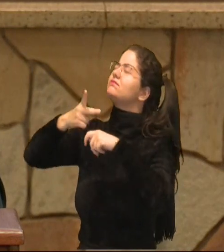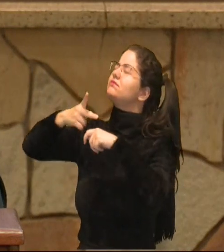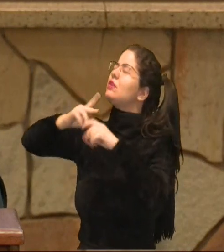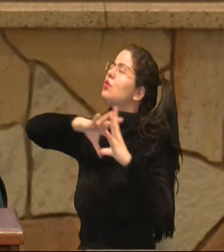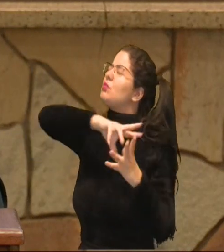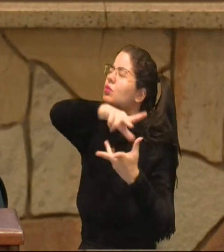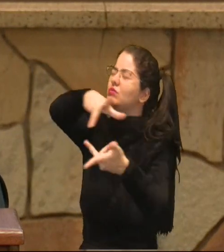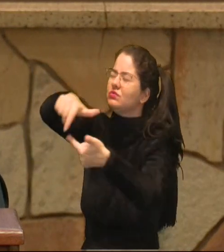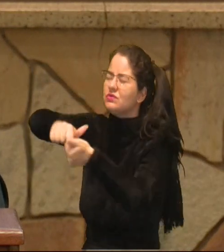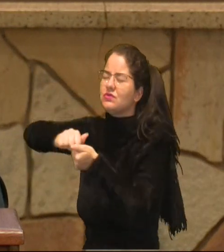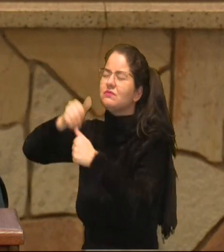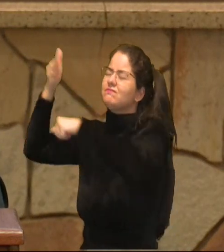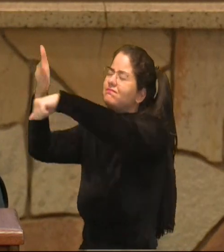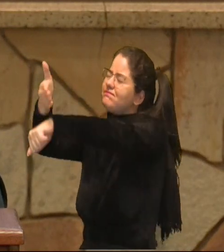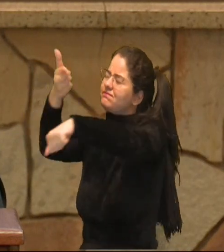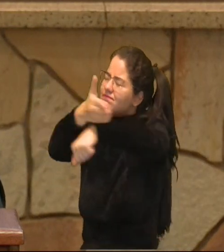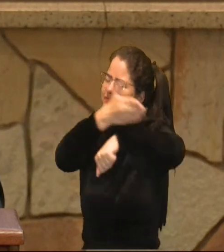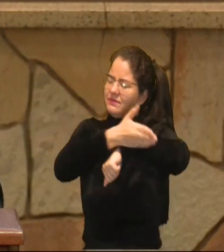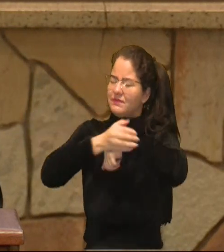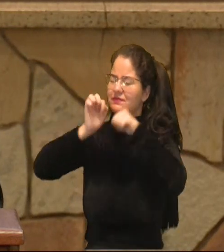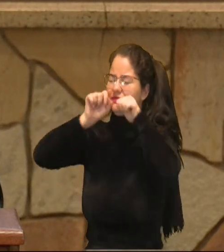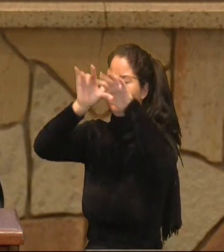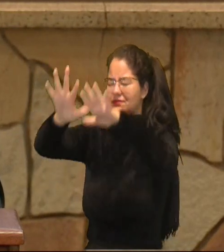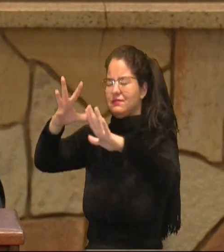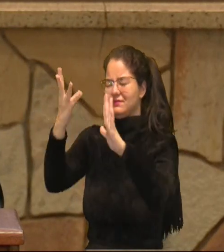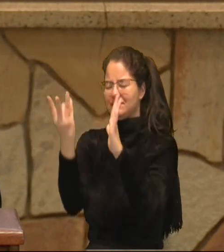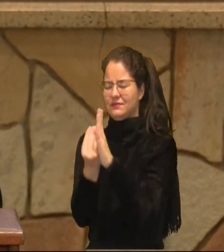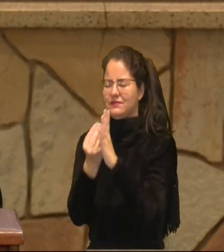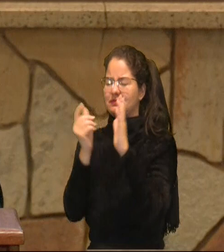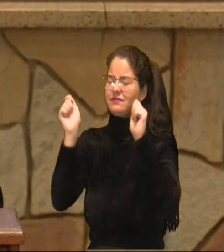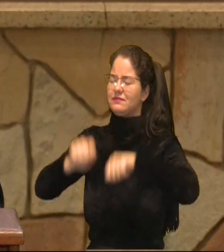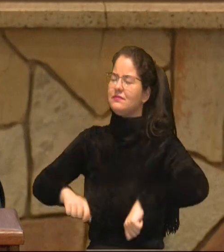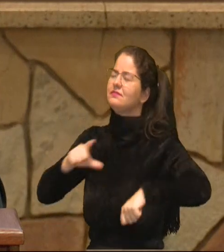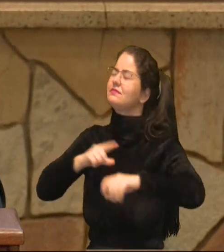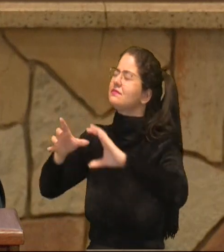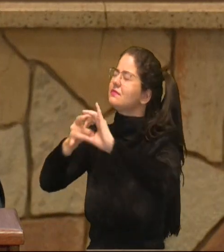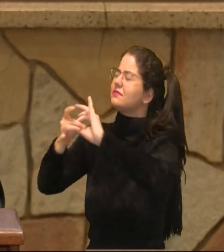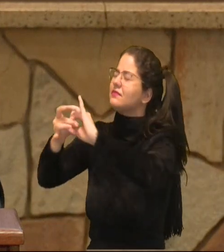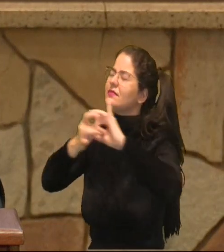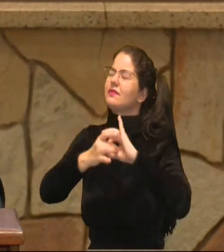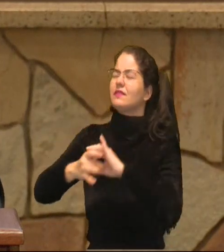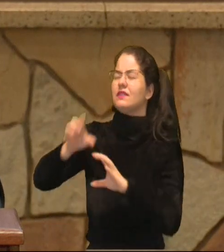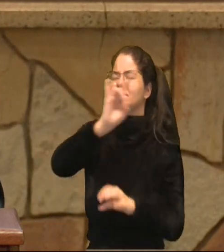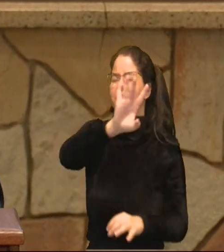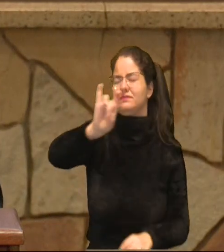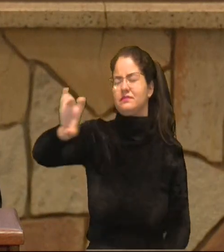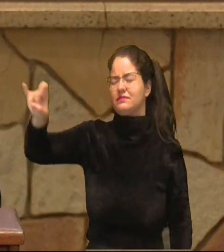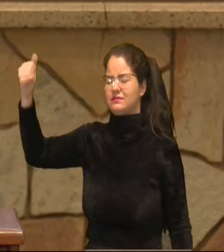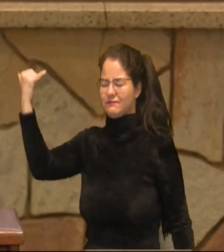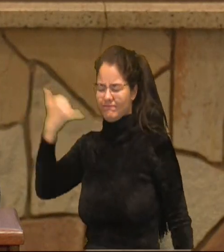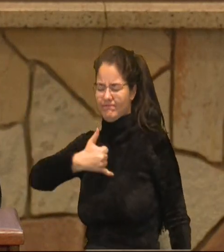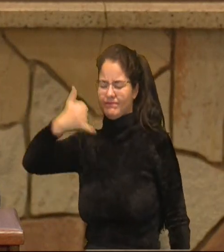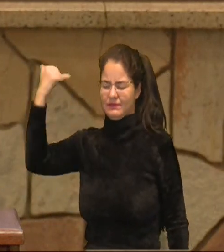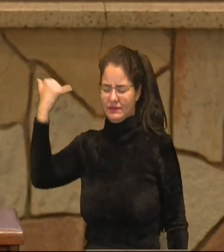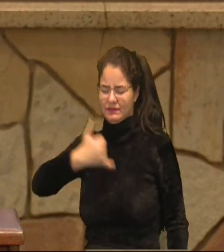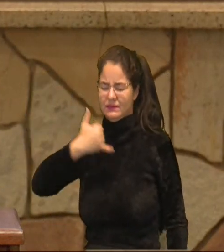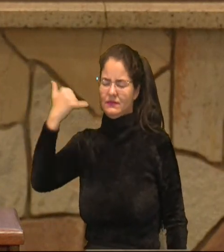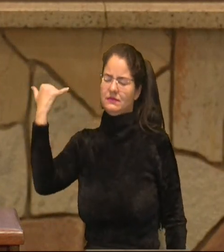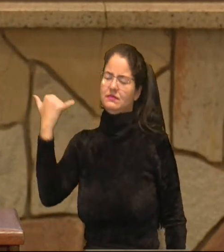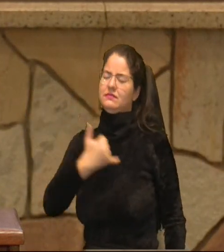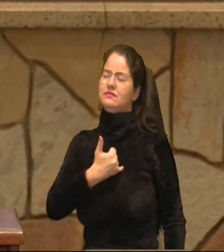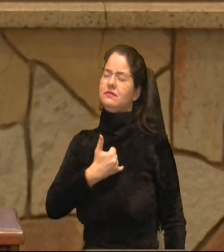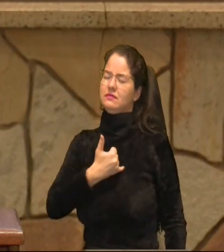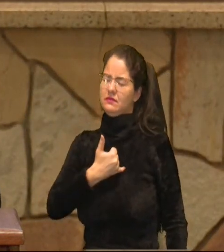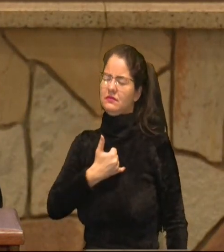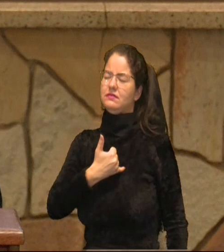abençoa como igreja para que aqui também tenhamos esta comunhão a cada dia. Fala aos nossos corações, Senhor Deus, através do Teu